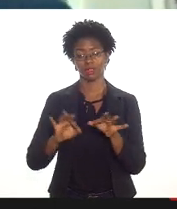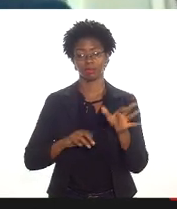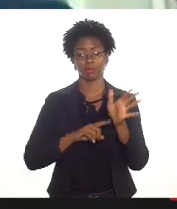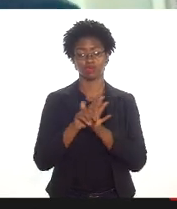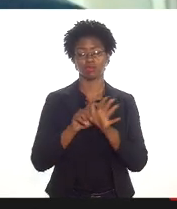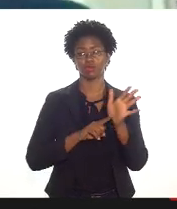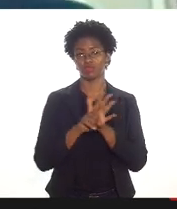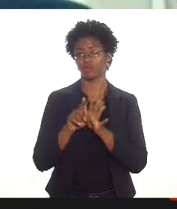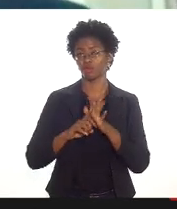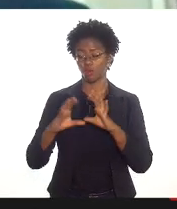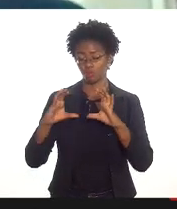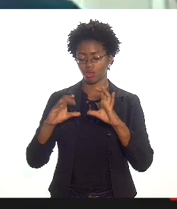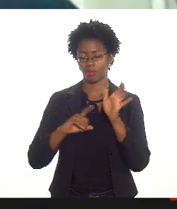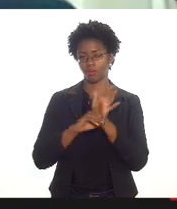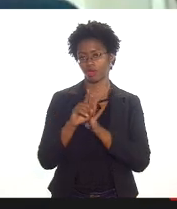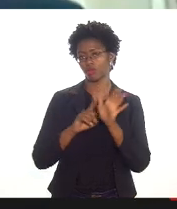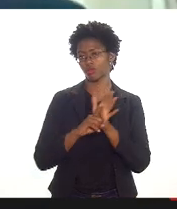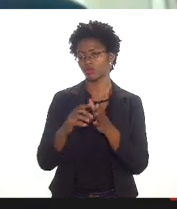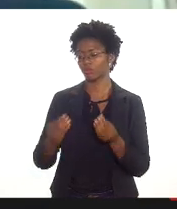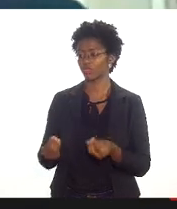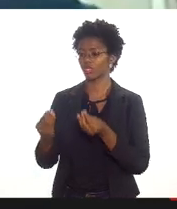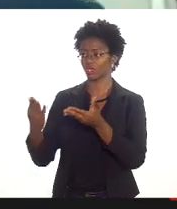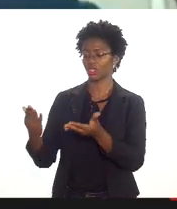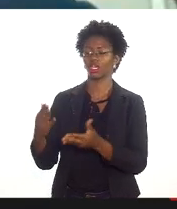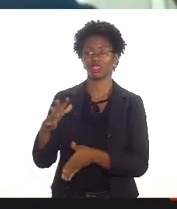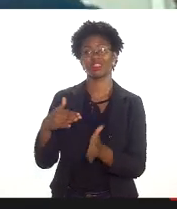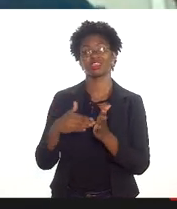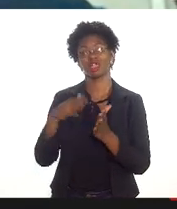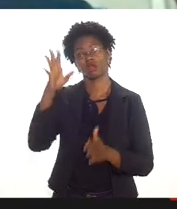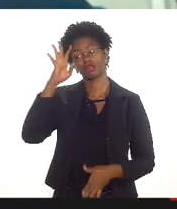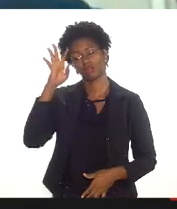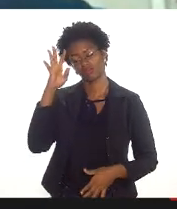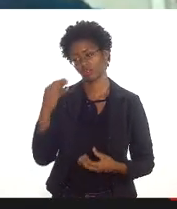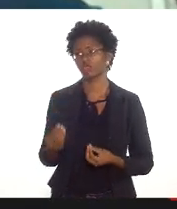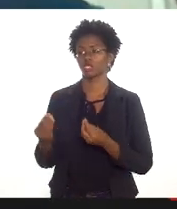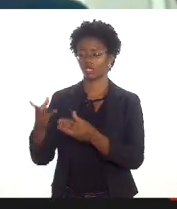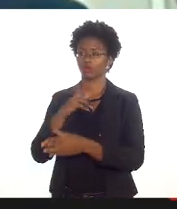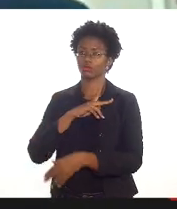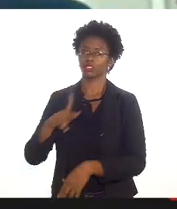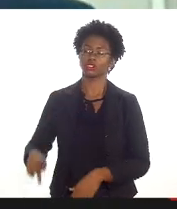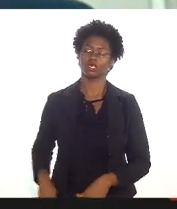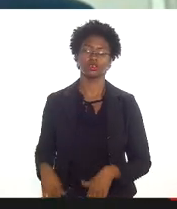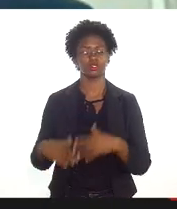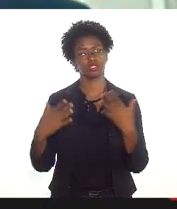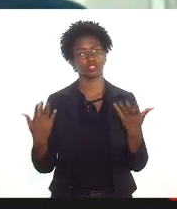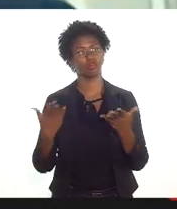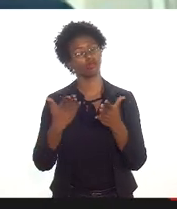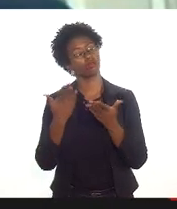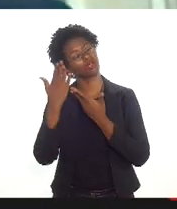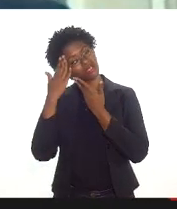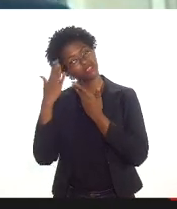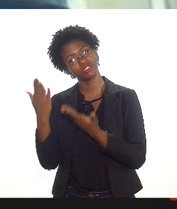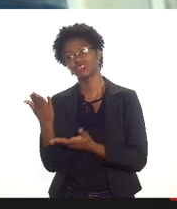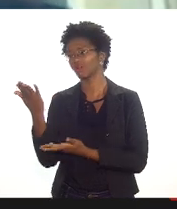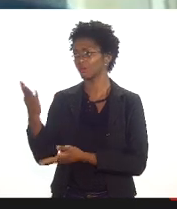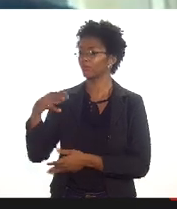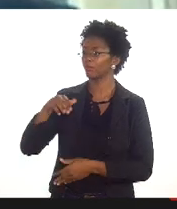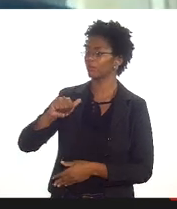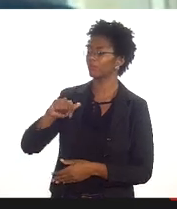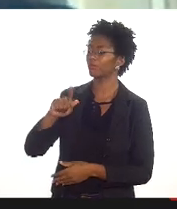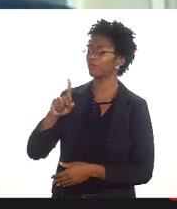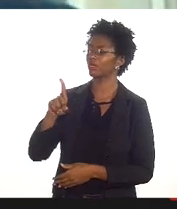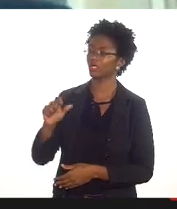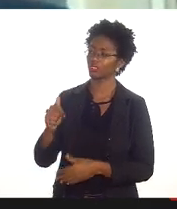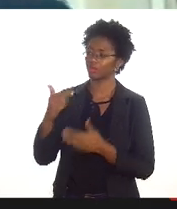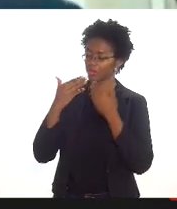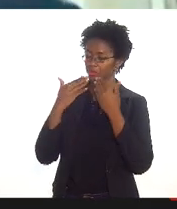até quarta-feira vamos entregar à presidência. Após a exposição do IBP, então quero agradecer a senhora Magda por